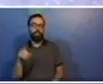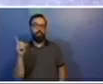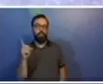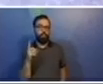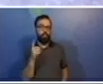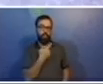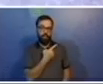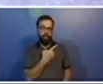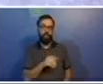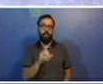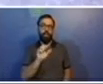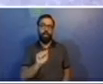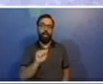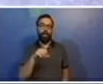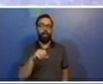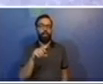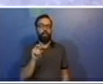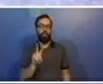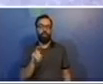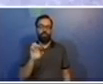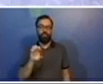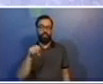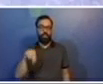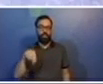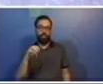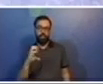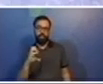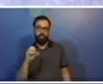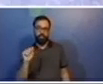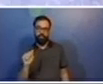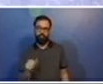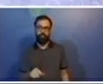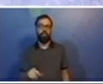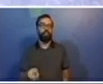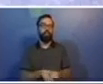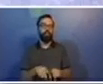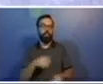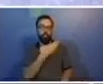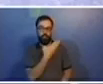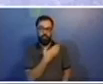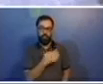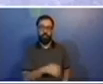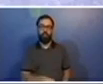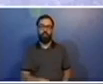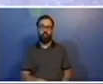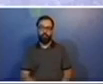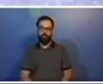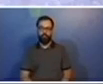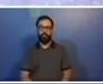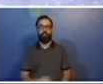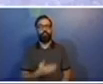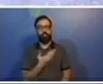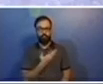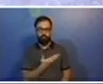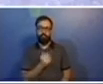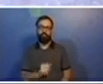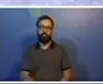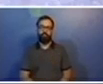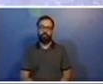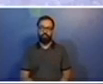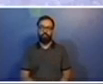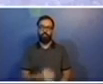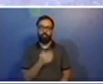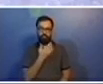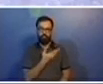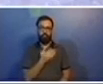ser observado ela como espécie ornamental em vasos. A selaginella, o licopódio e